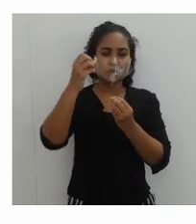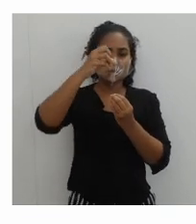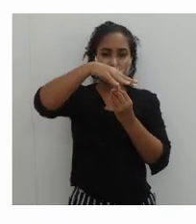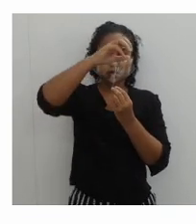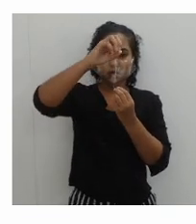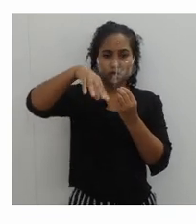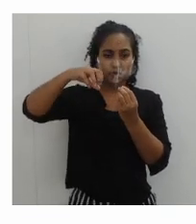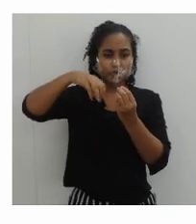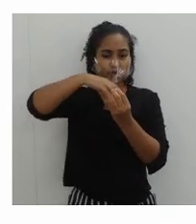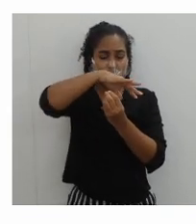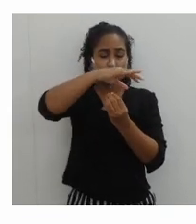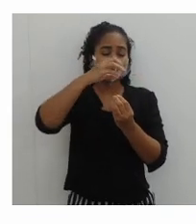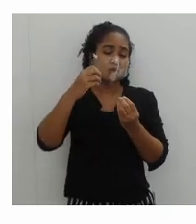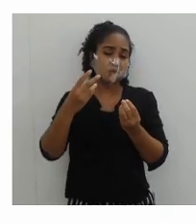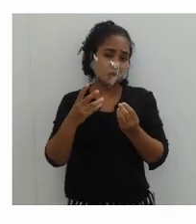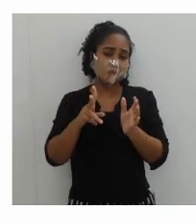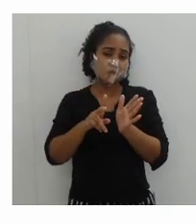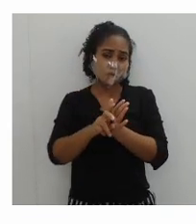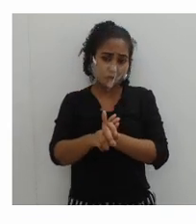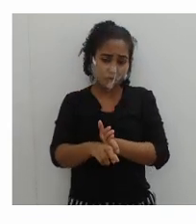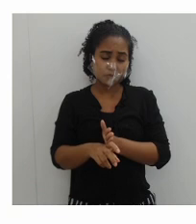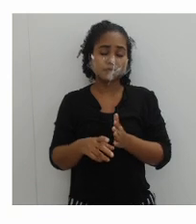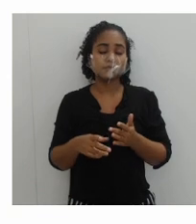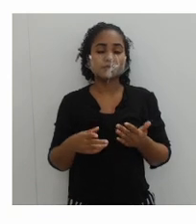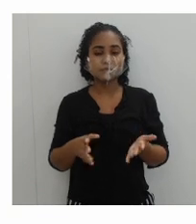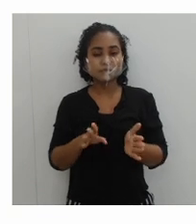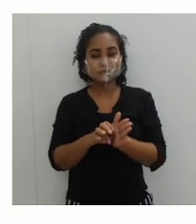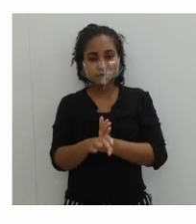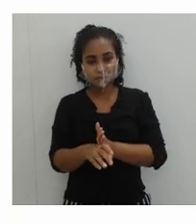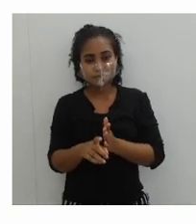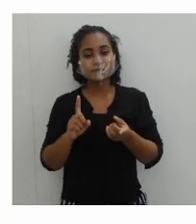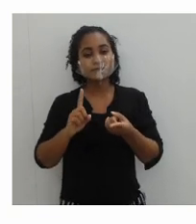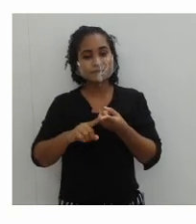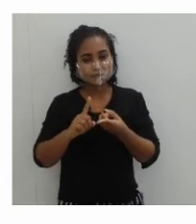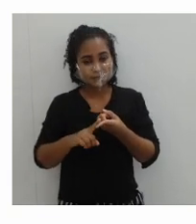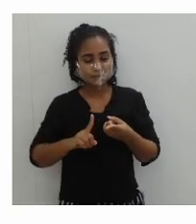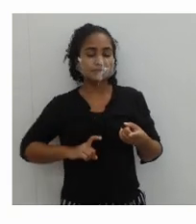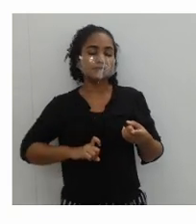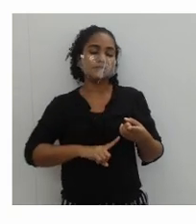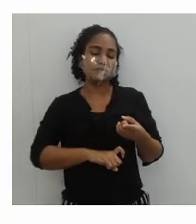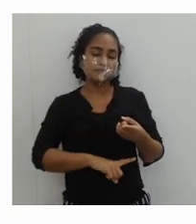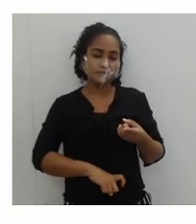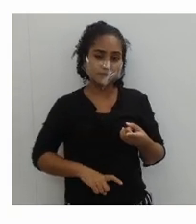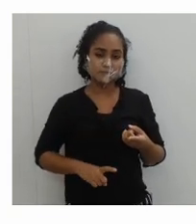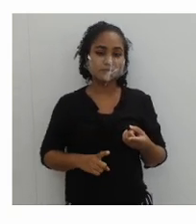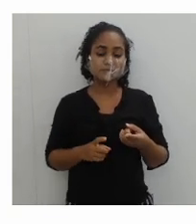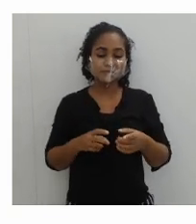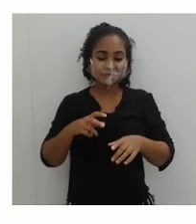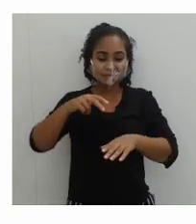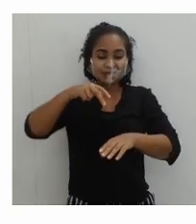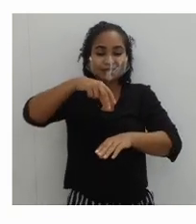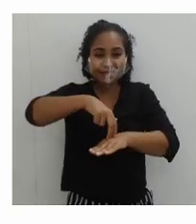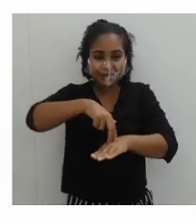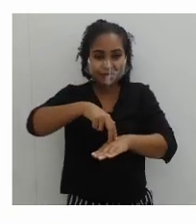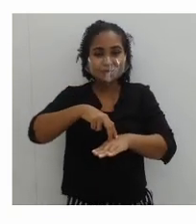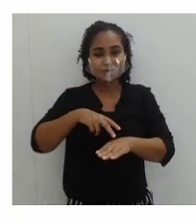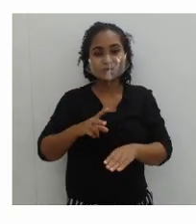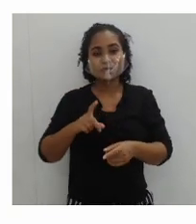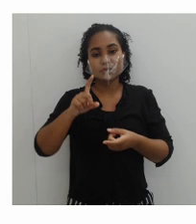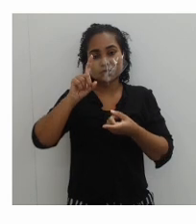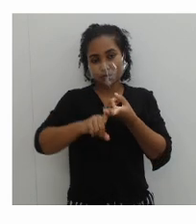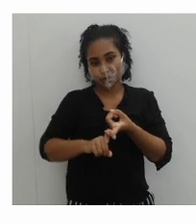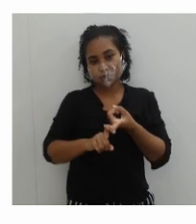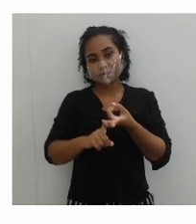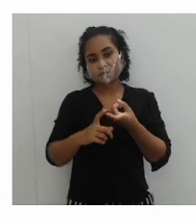protozoários, bactérias ou vírus. Todos eles podem ser parasitas, parasitar algo, né? Parasitar um